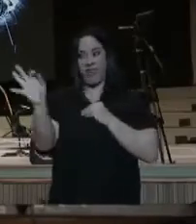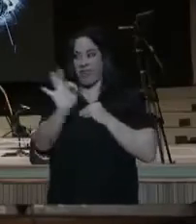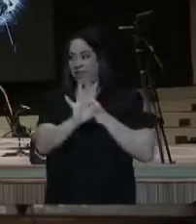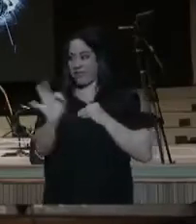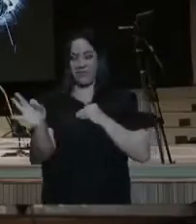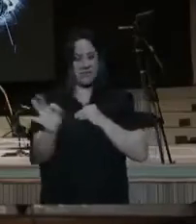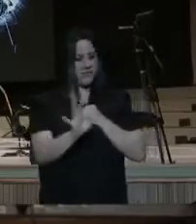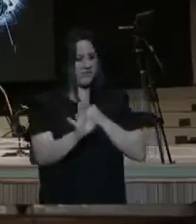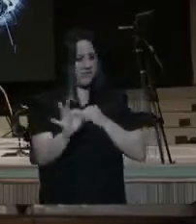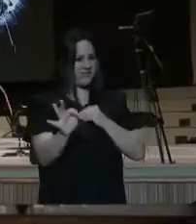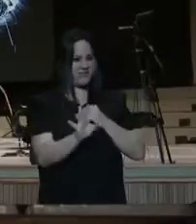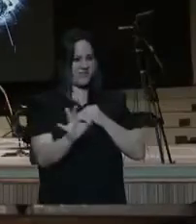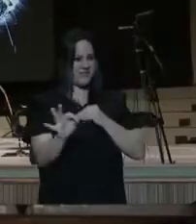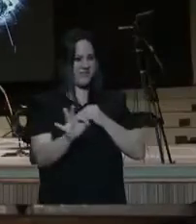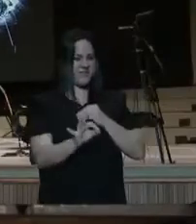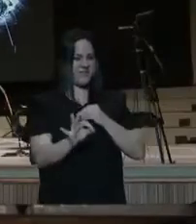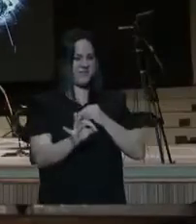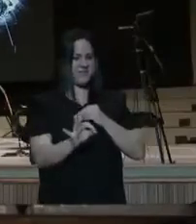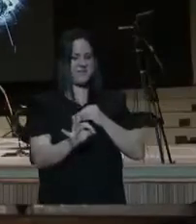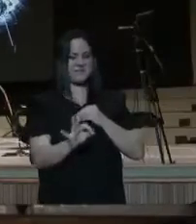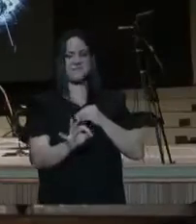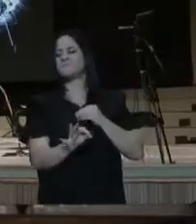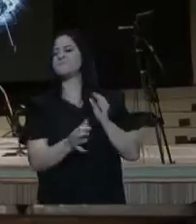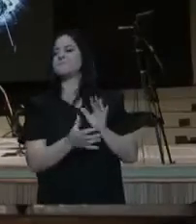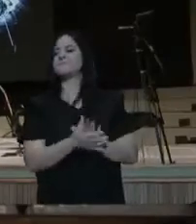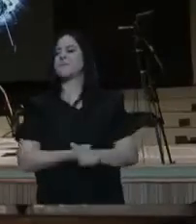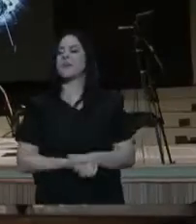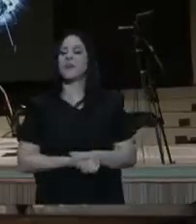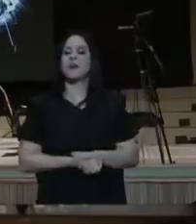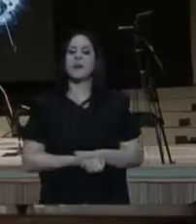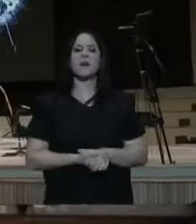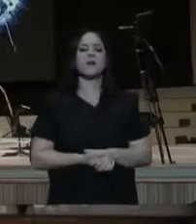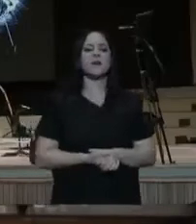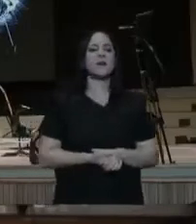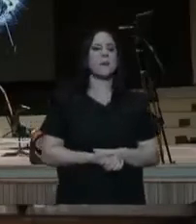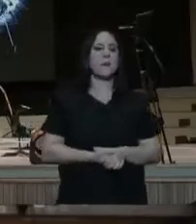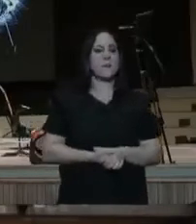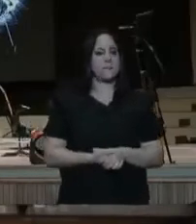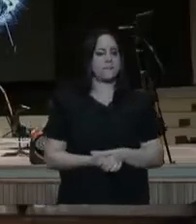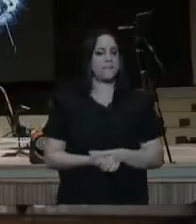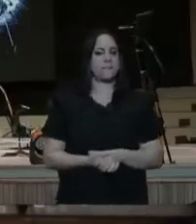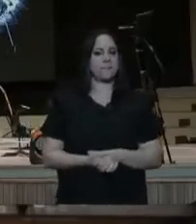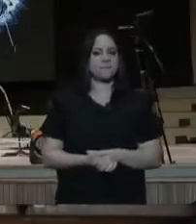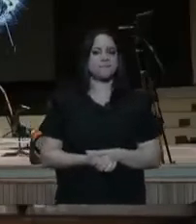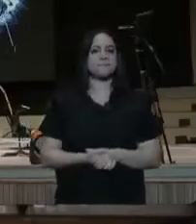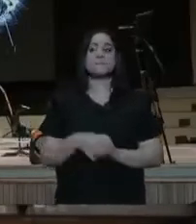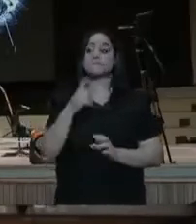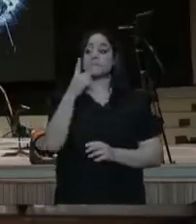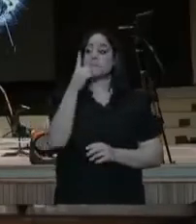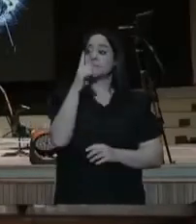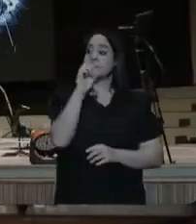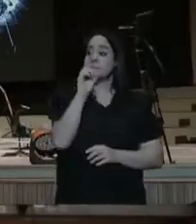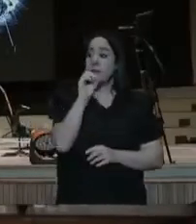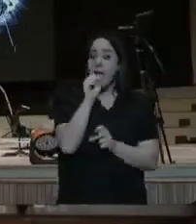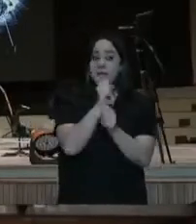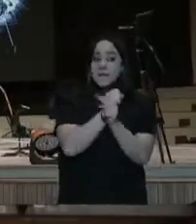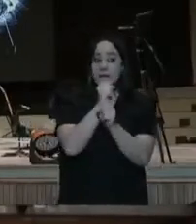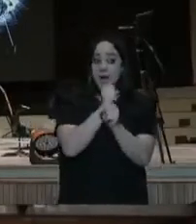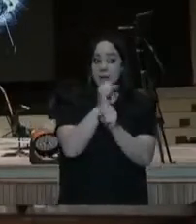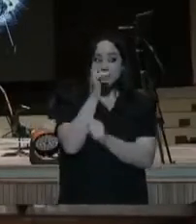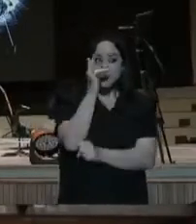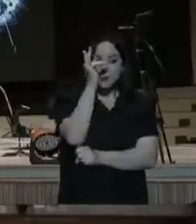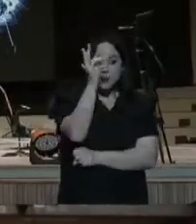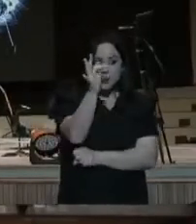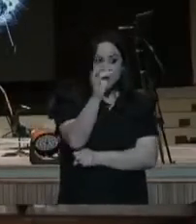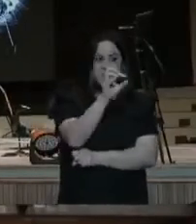o empreendedorismo não espiritual daqui a dez anos será o